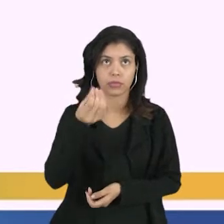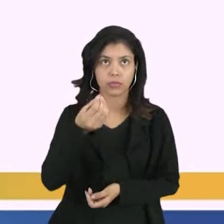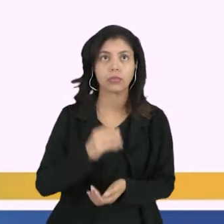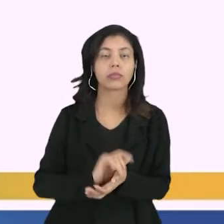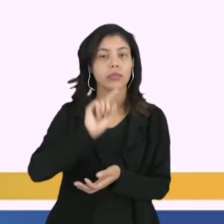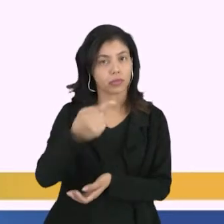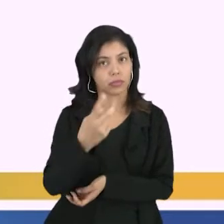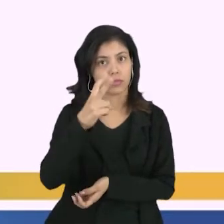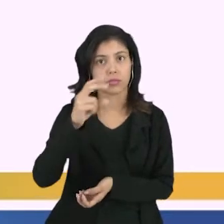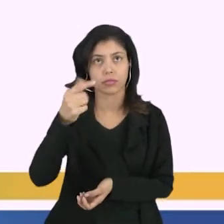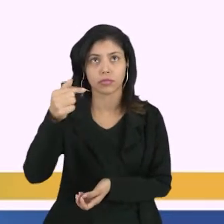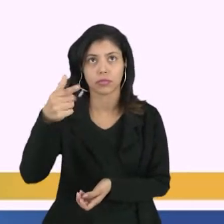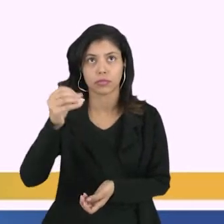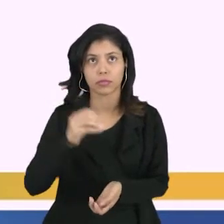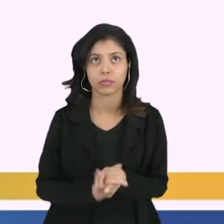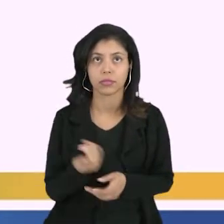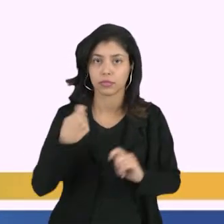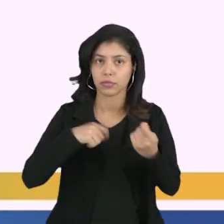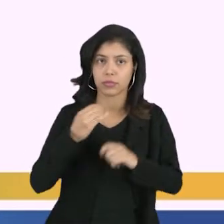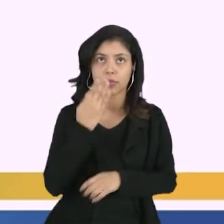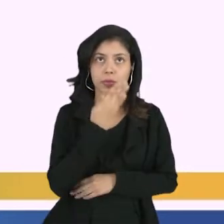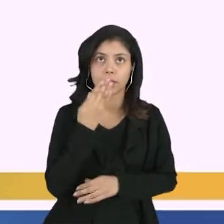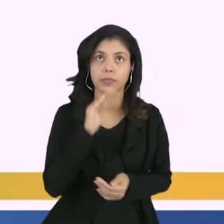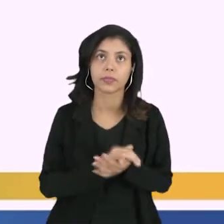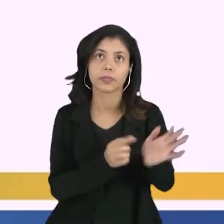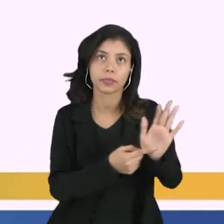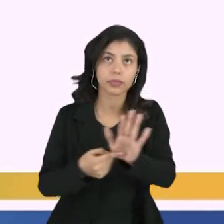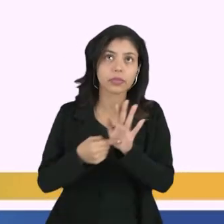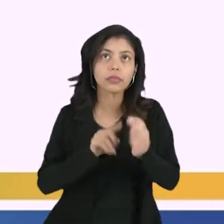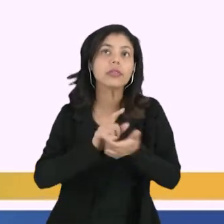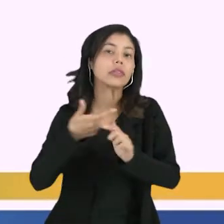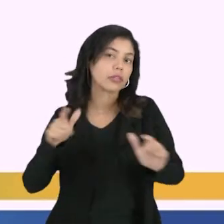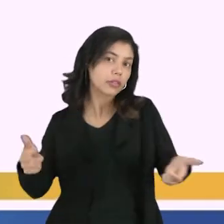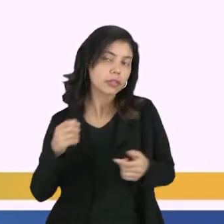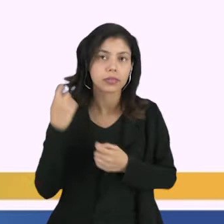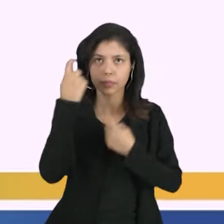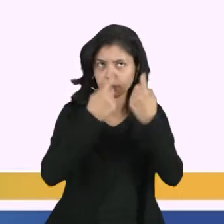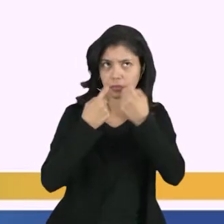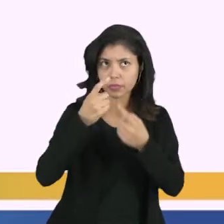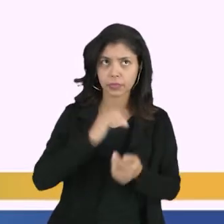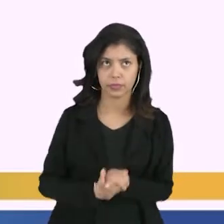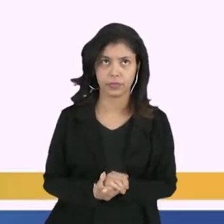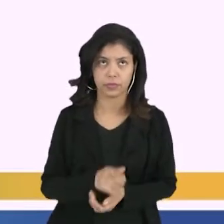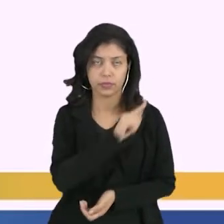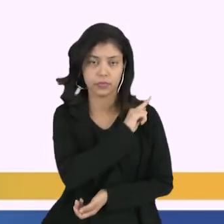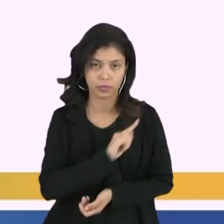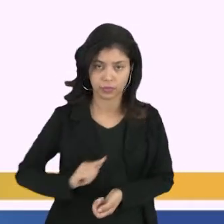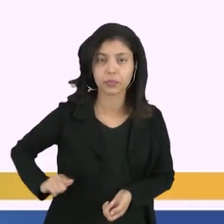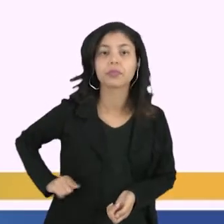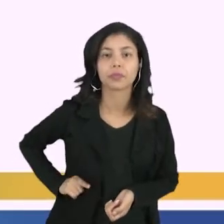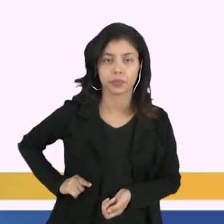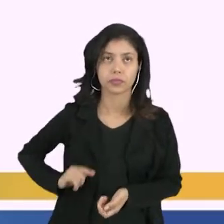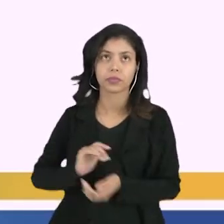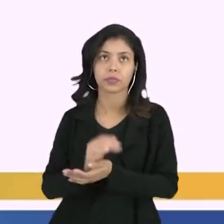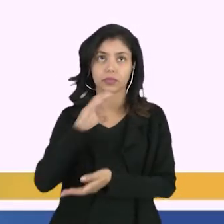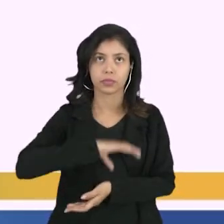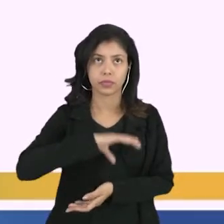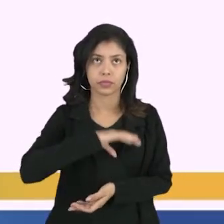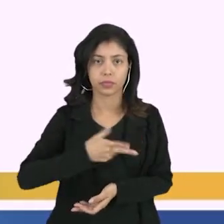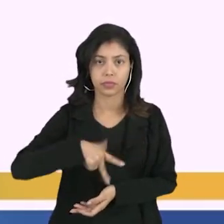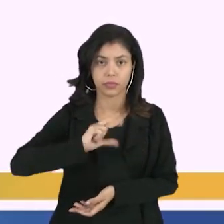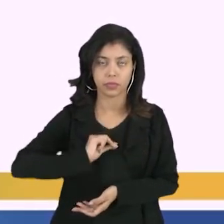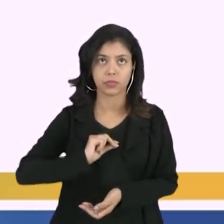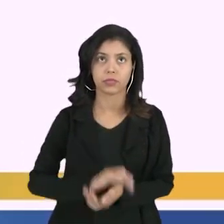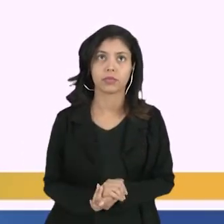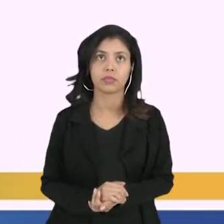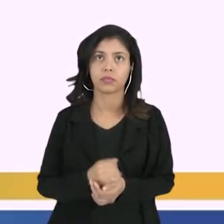1560 a 1570, a economia açucareira apresentou crescimento expressivo. E aí, então, o governo de Portugal,